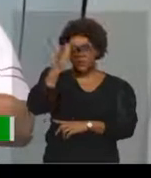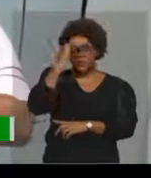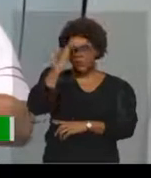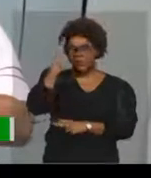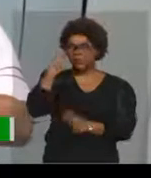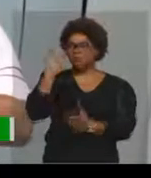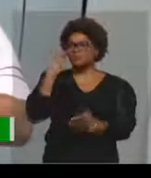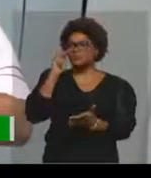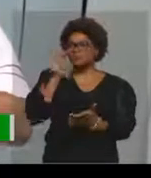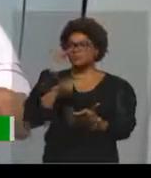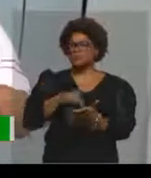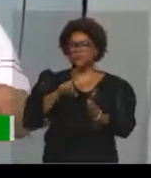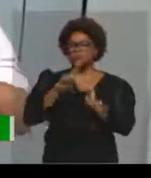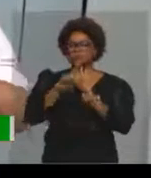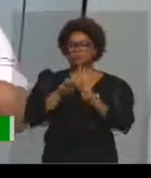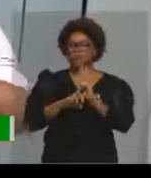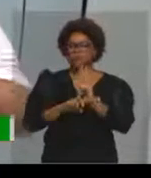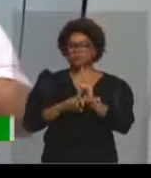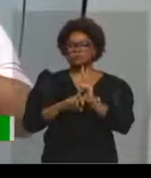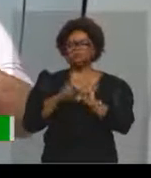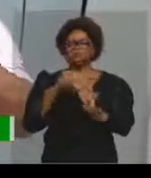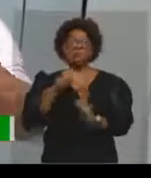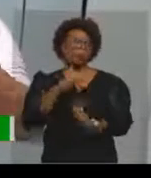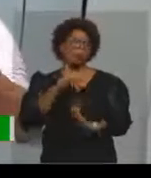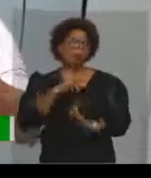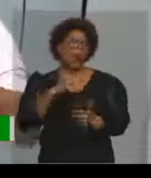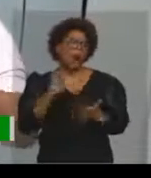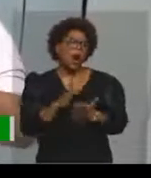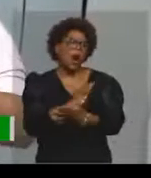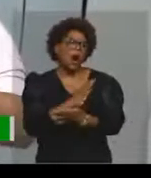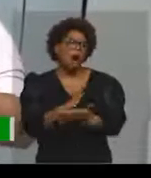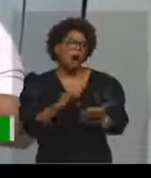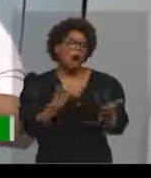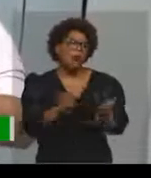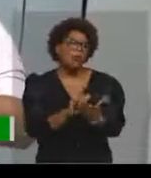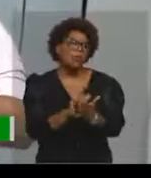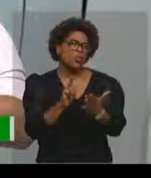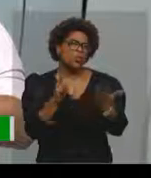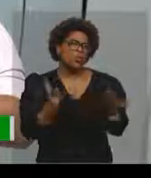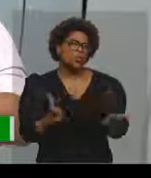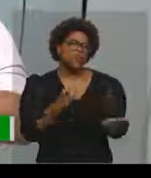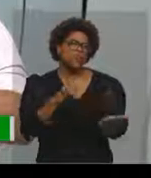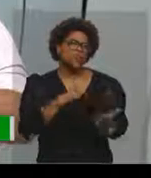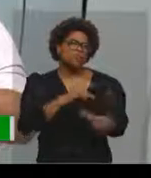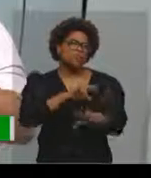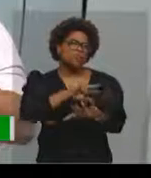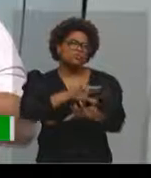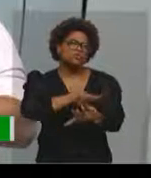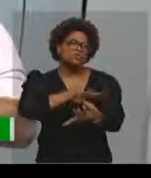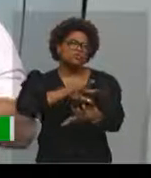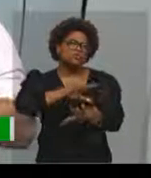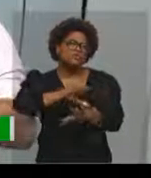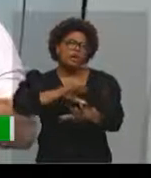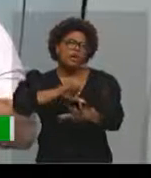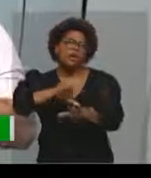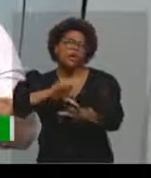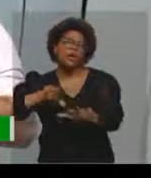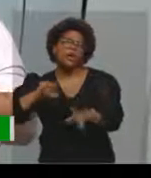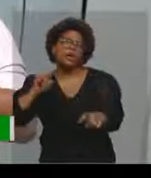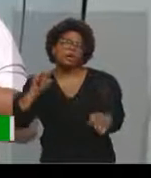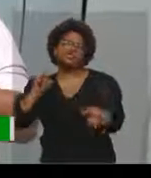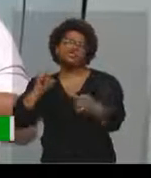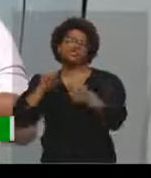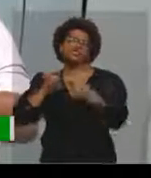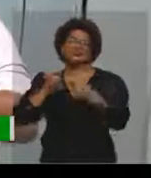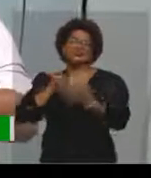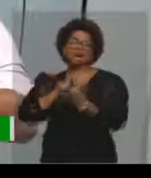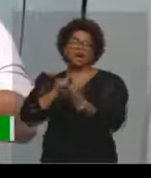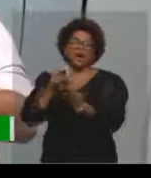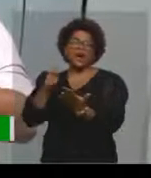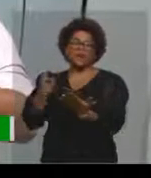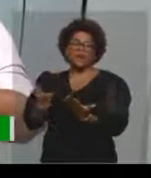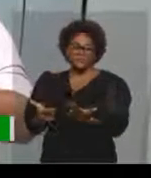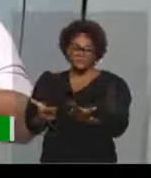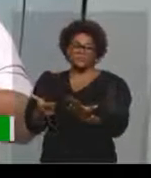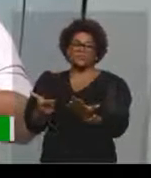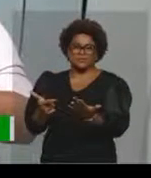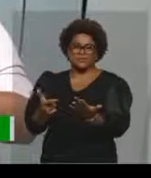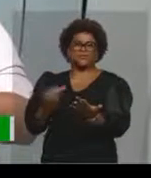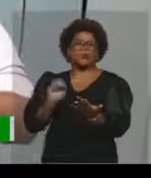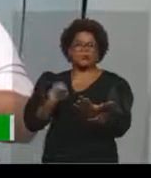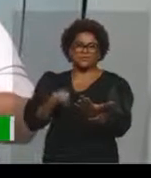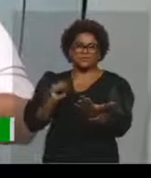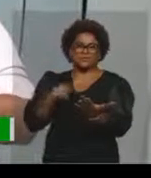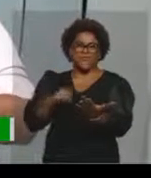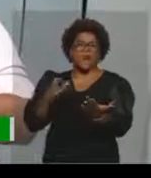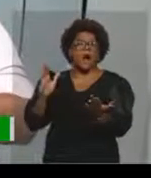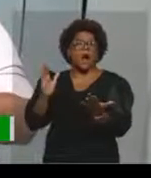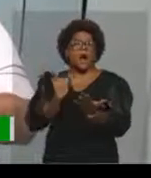existem jornais aí, porque nós temos uma diversidade de tipos jornalísticos. E existem jornais que normalmente